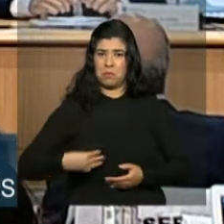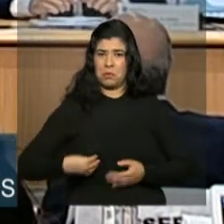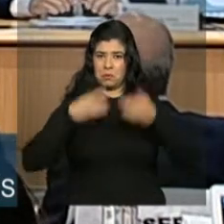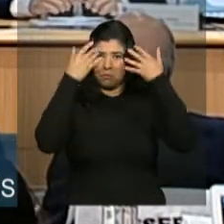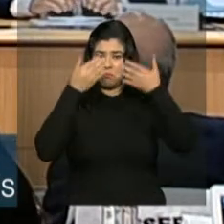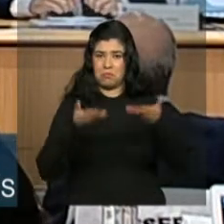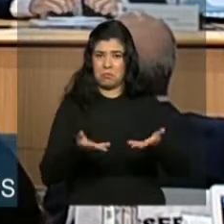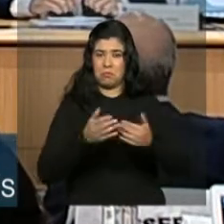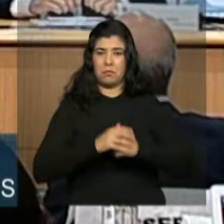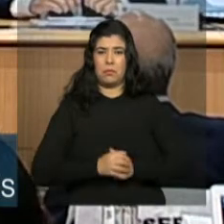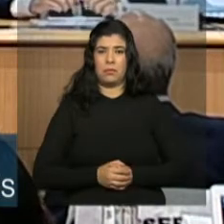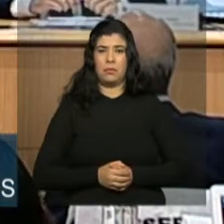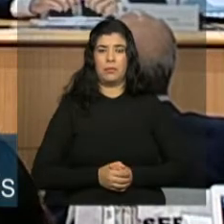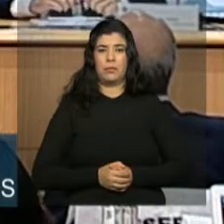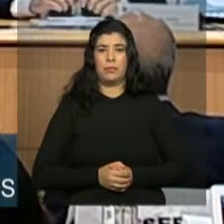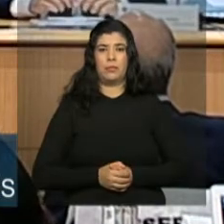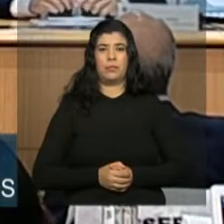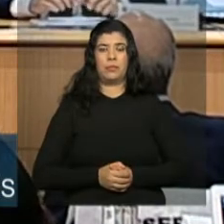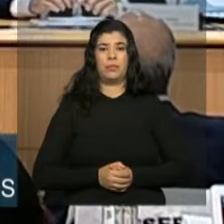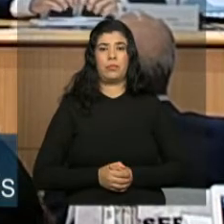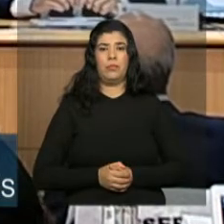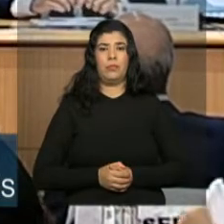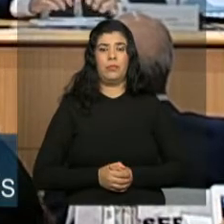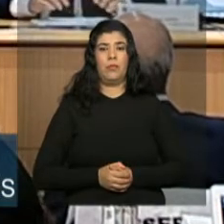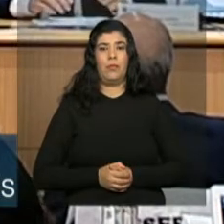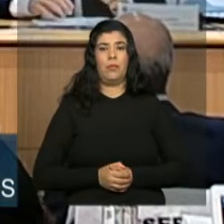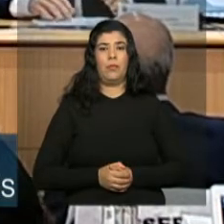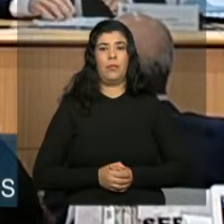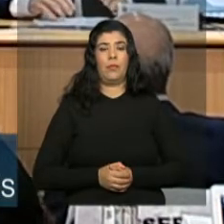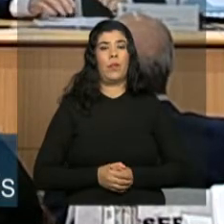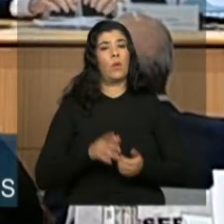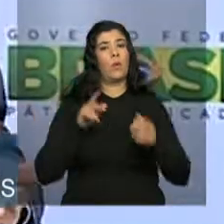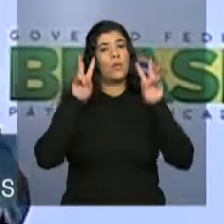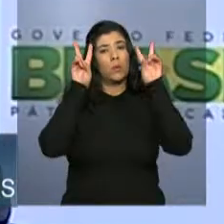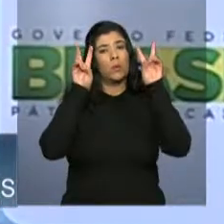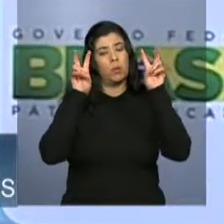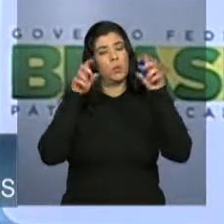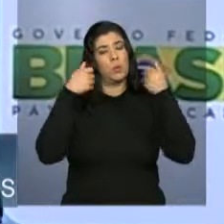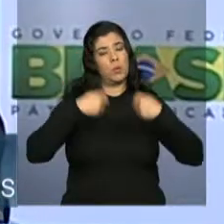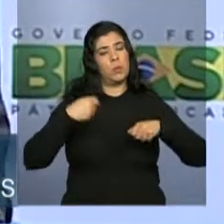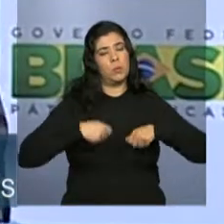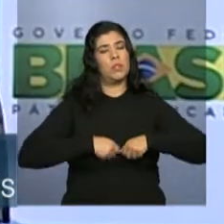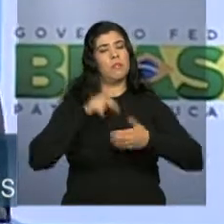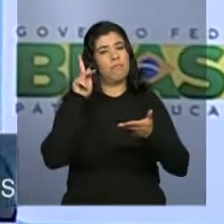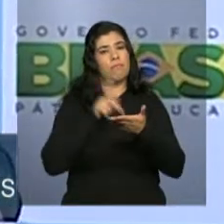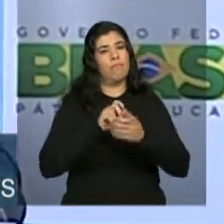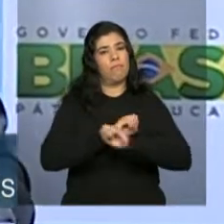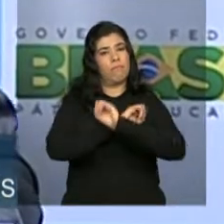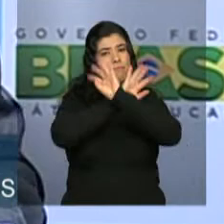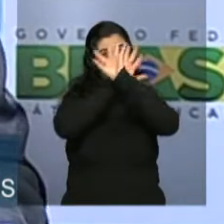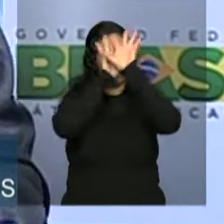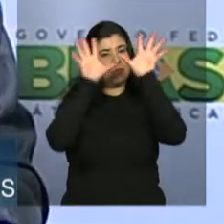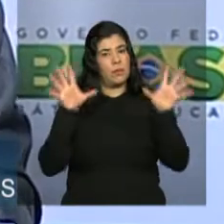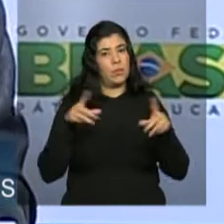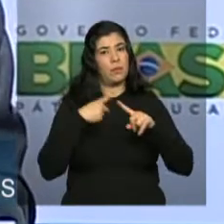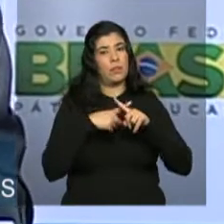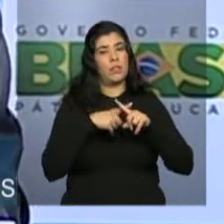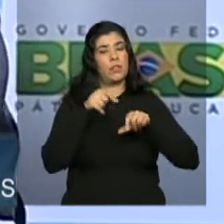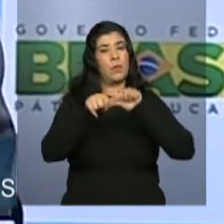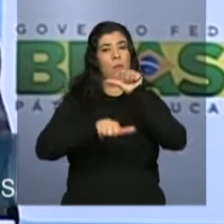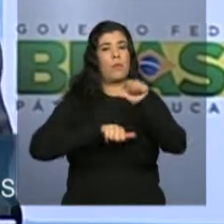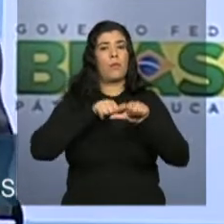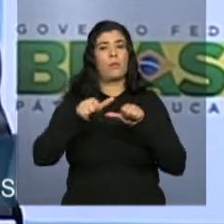um E ai que a gente até porque o assunto de fato precisa ser bem esclarecido né é uma mudança de